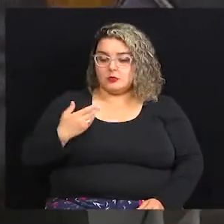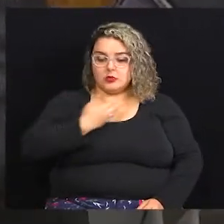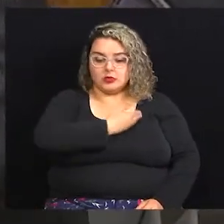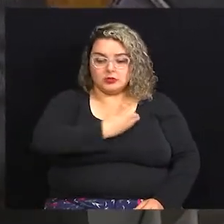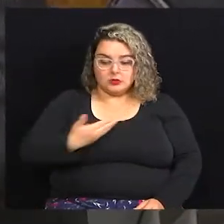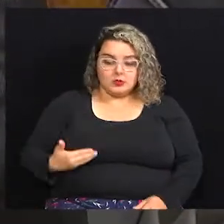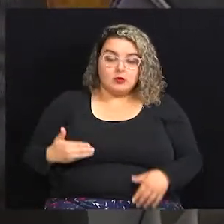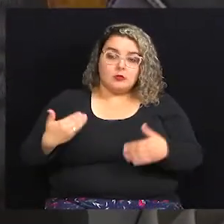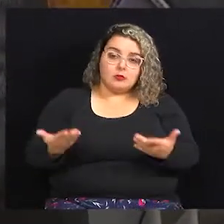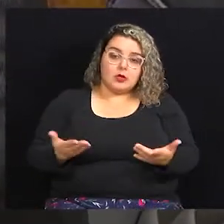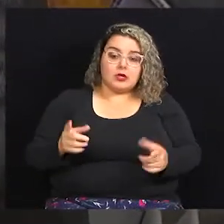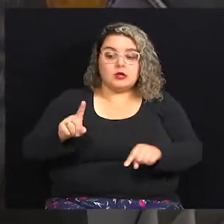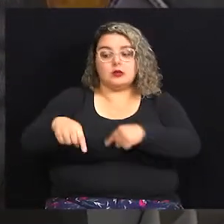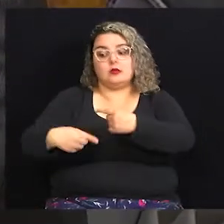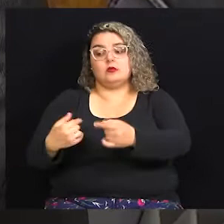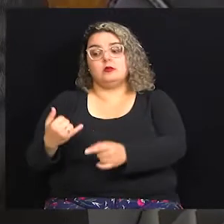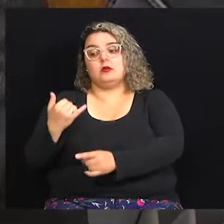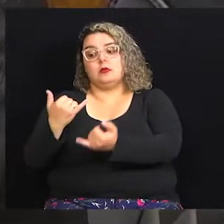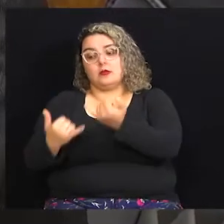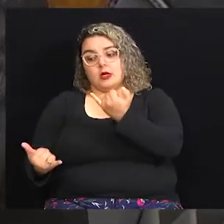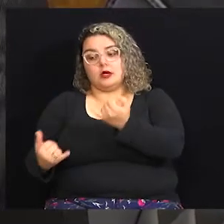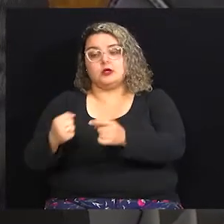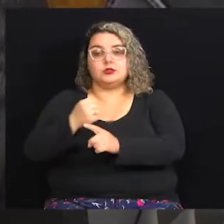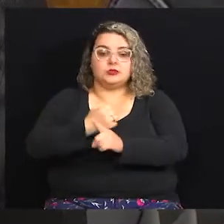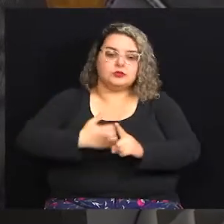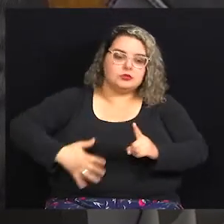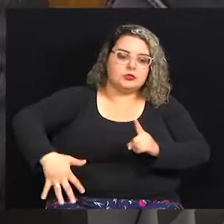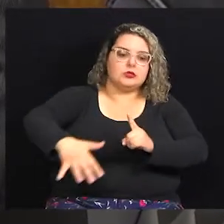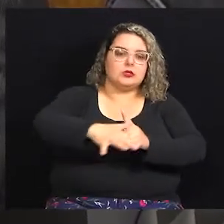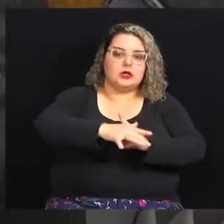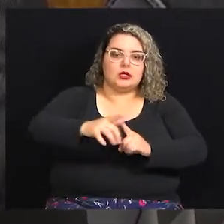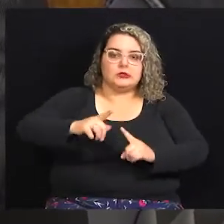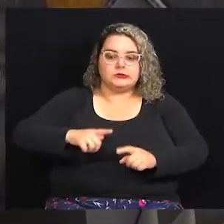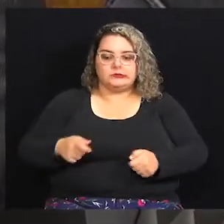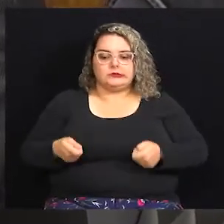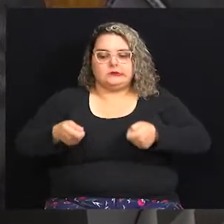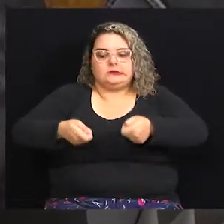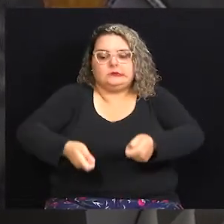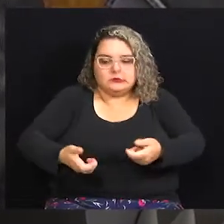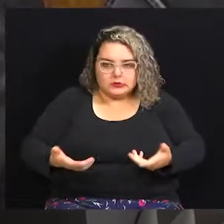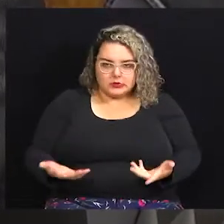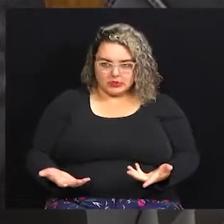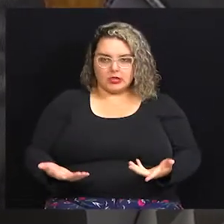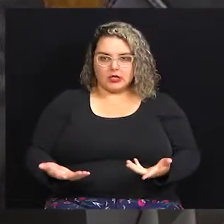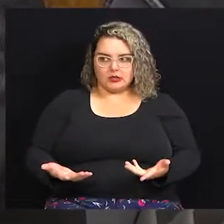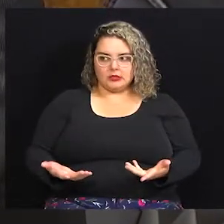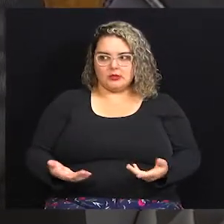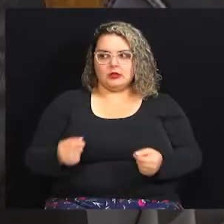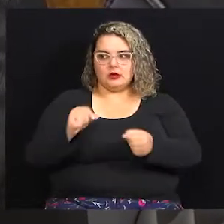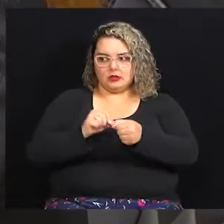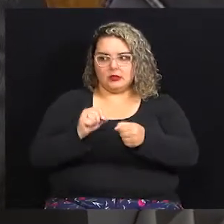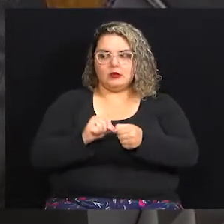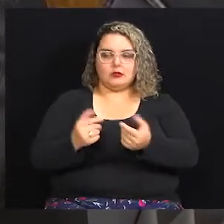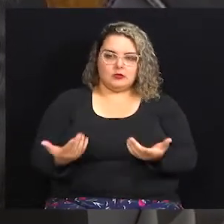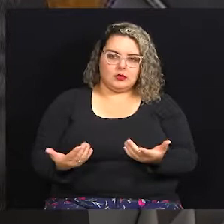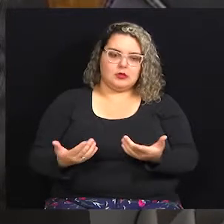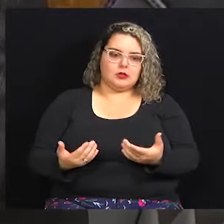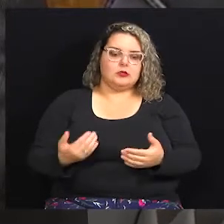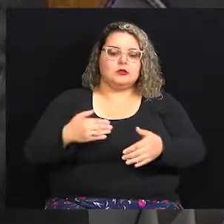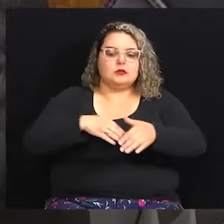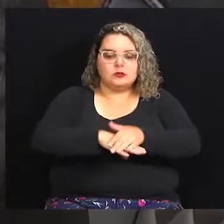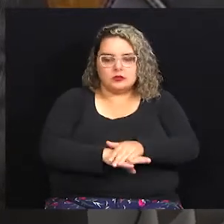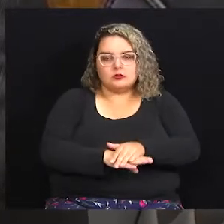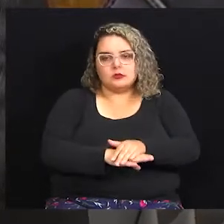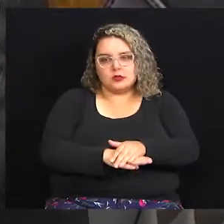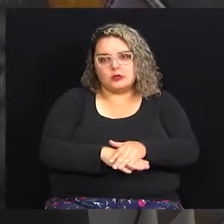pública mas na outra parte da sociedade tem resistência a fazer o sepultamento